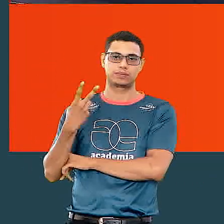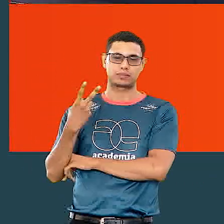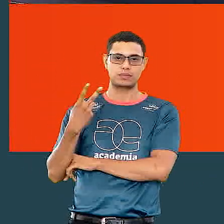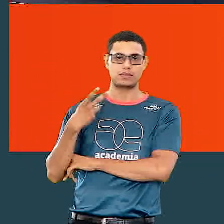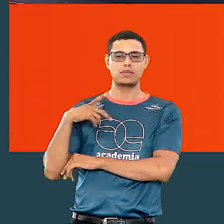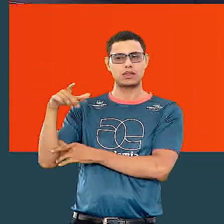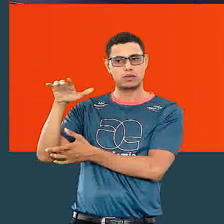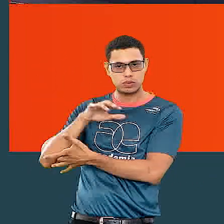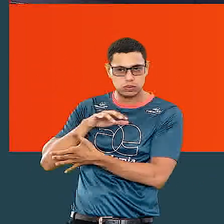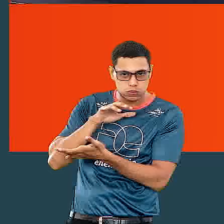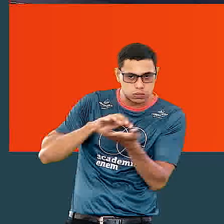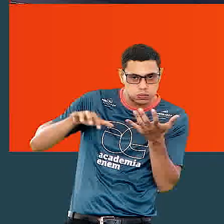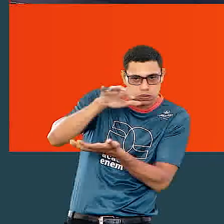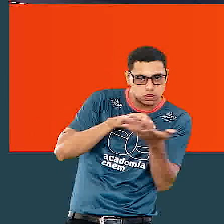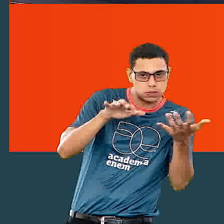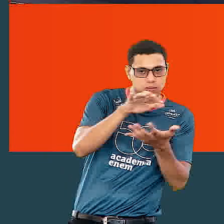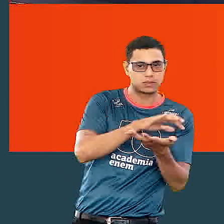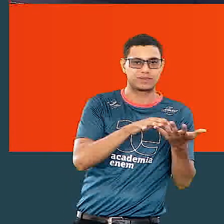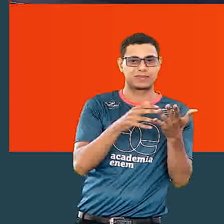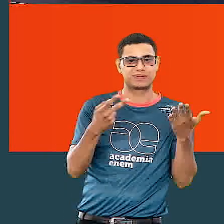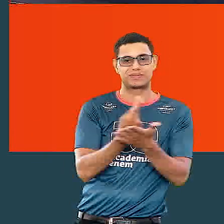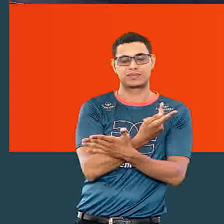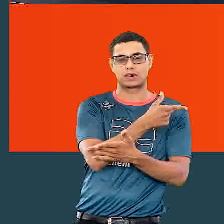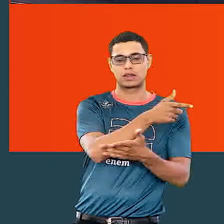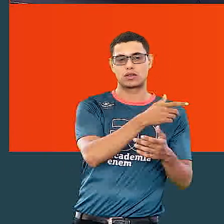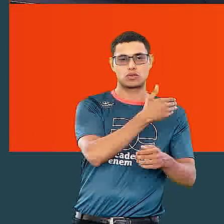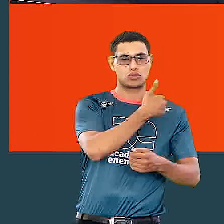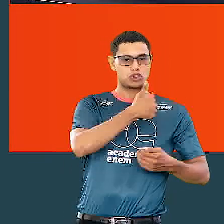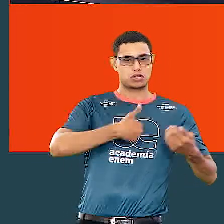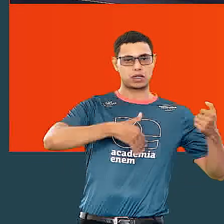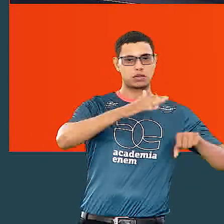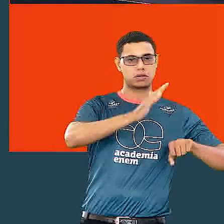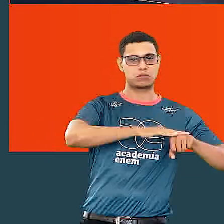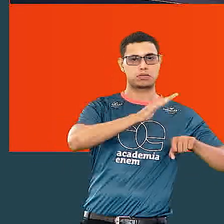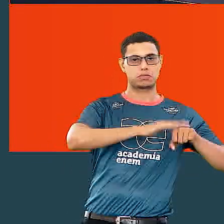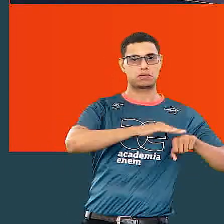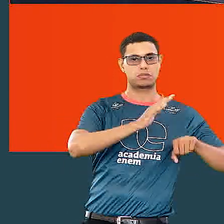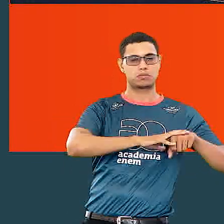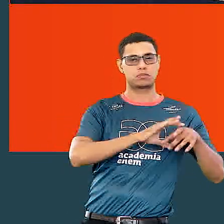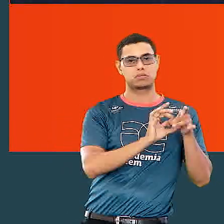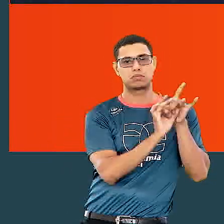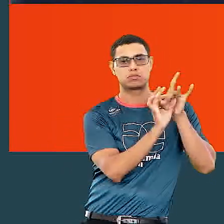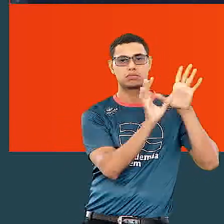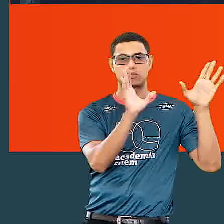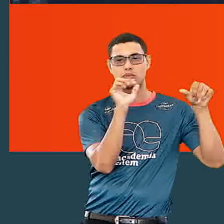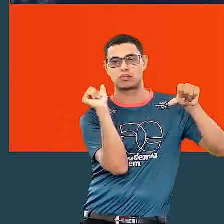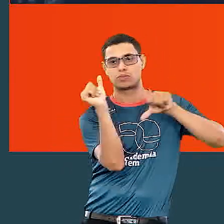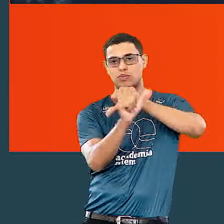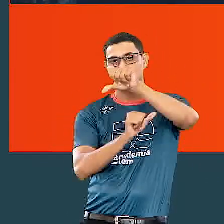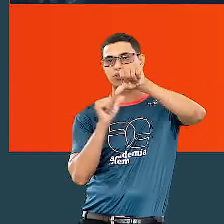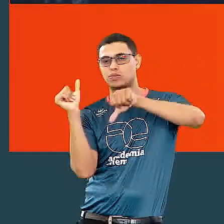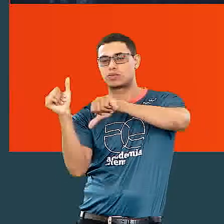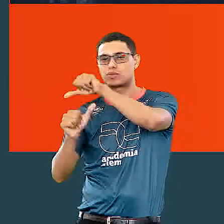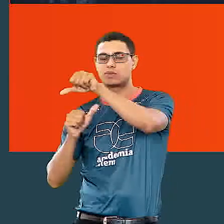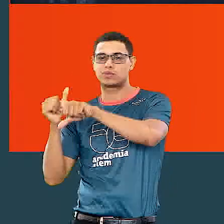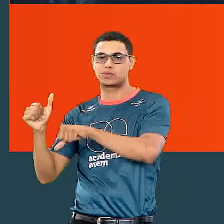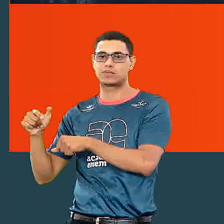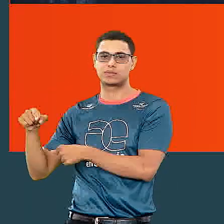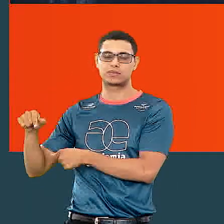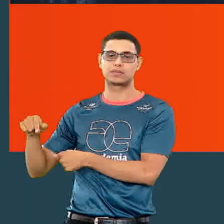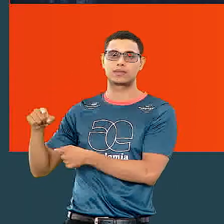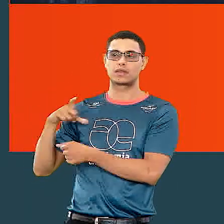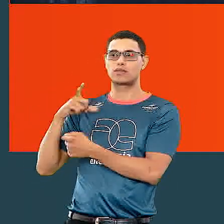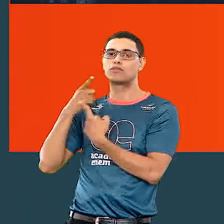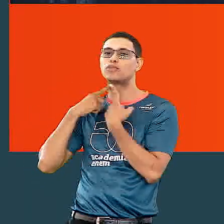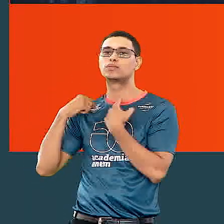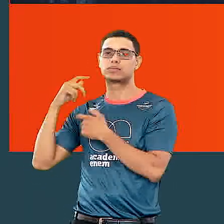uma revolução. Sair de um estado sou eu, para ir para um processo em que você tem